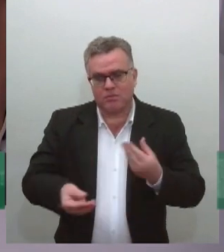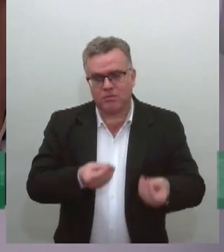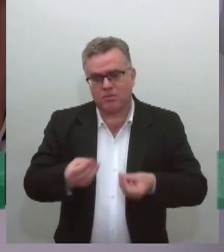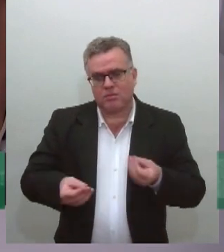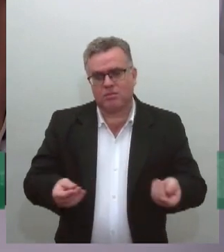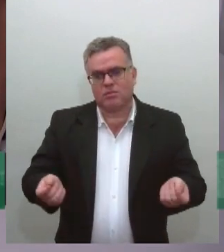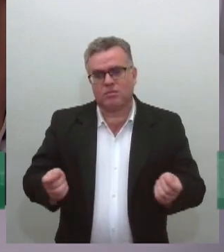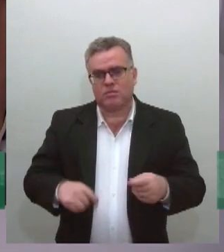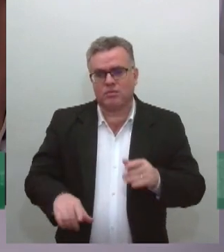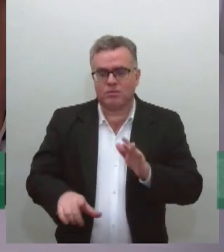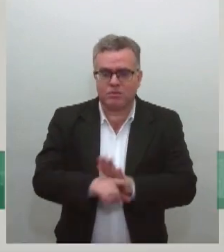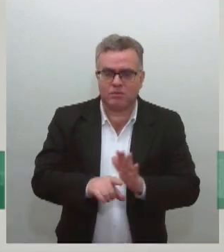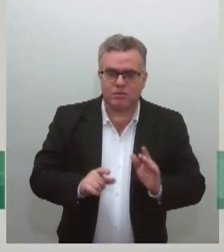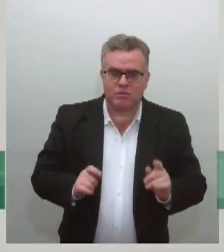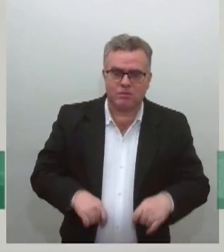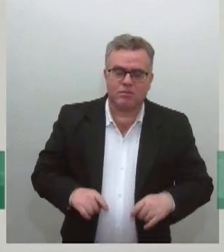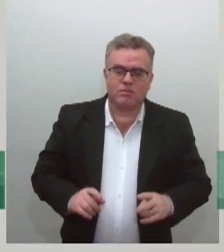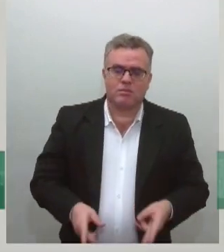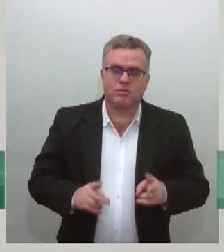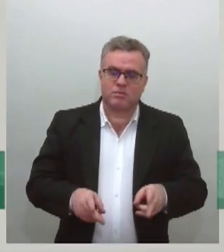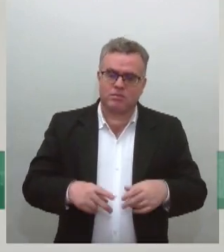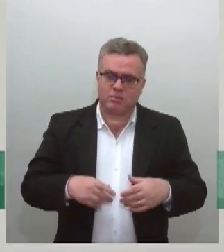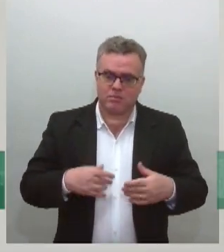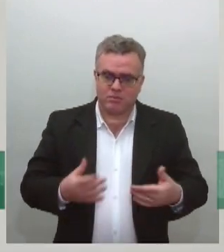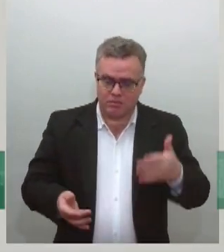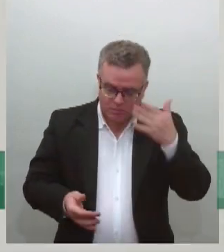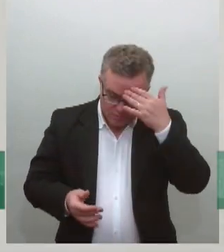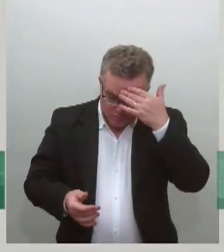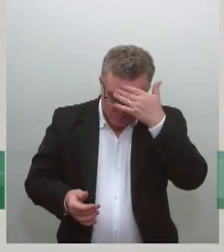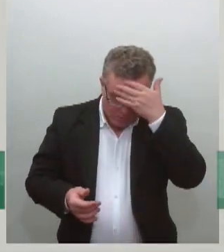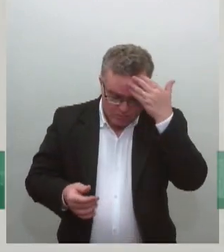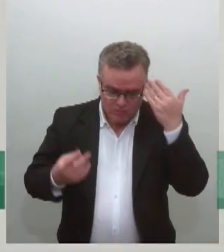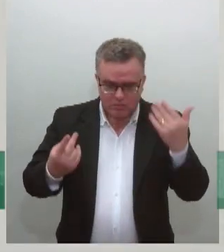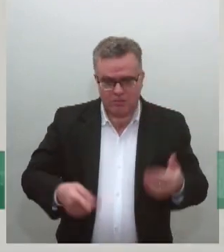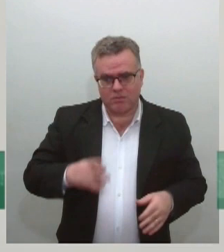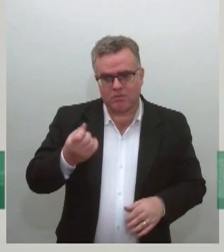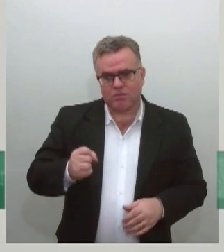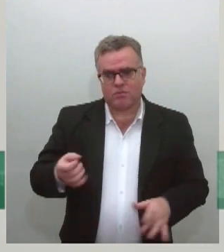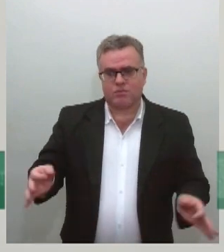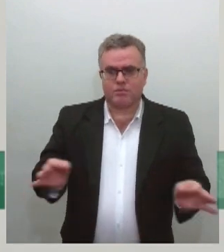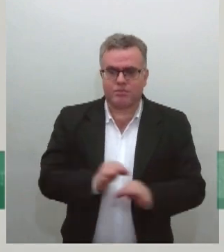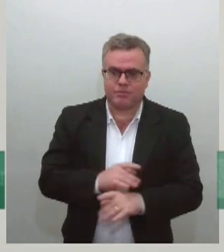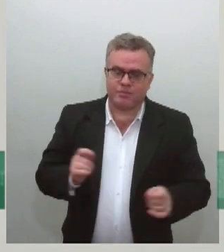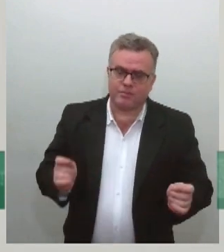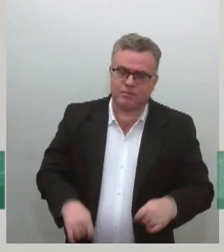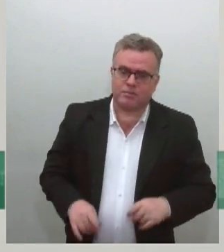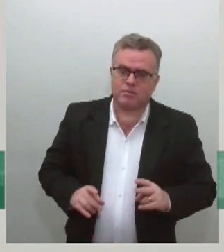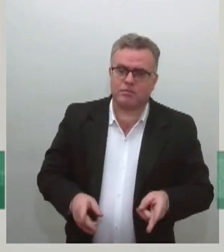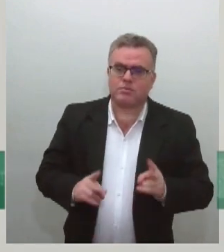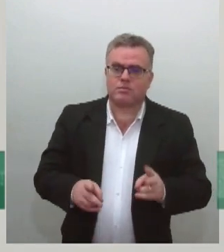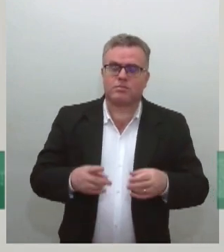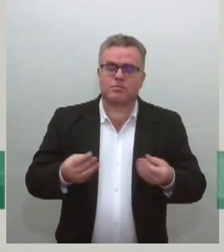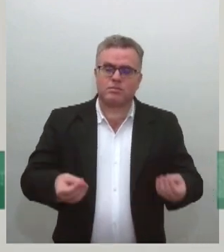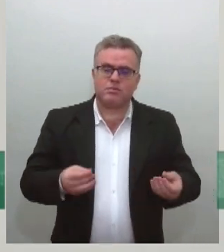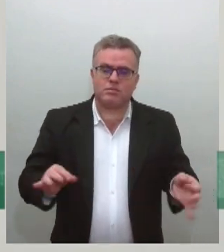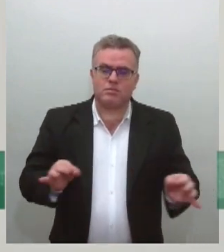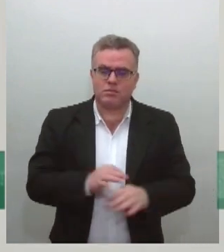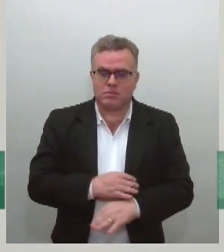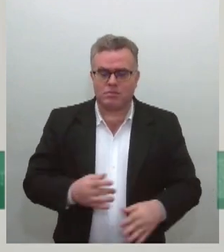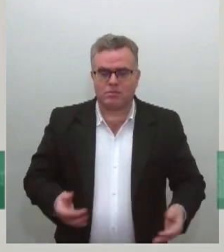agradecer o espaço, o escritório do Ministério da Cultura em Sergipe está à disposição, não só da imprensa, como